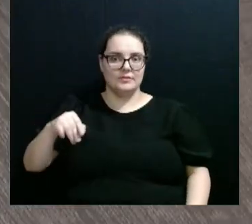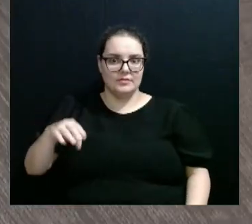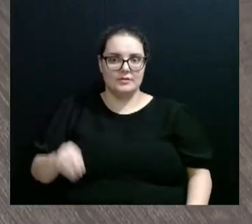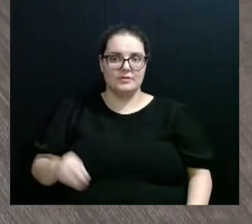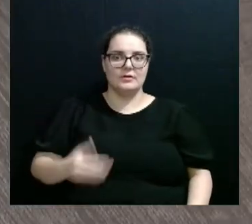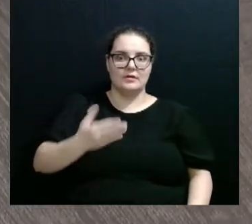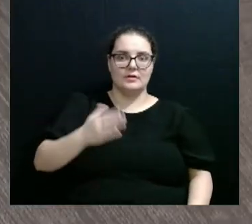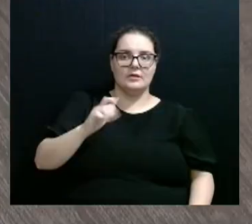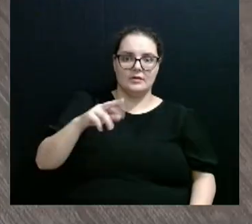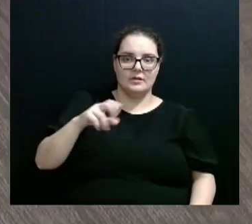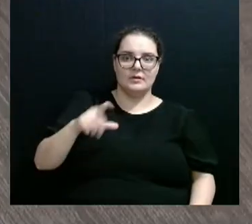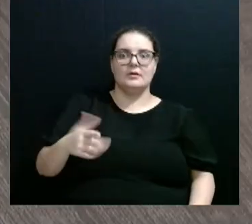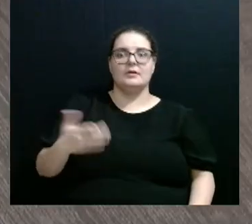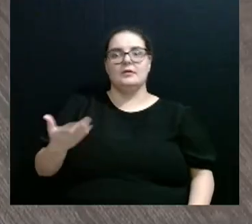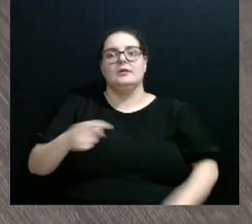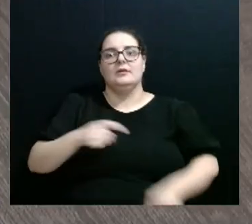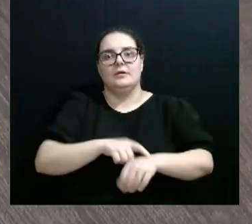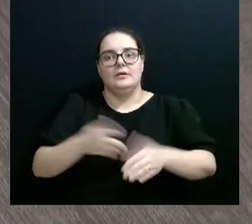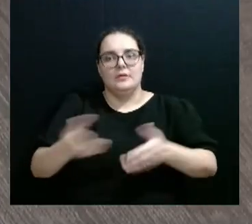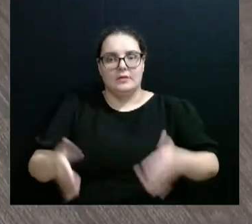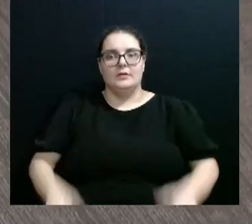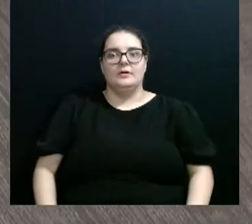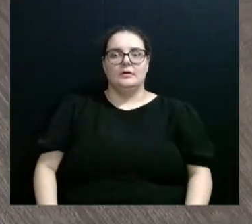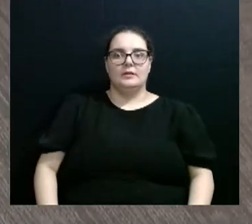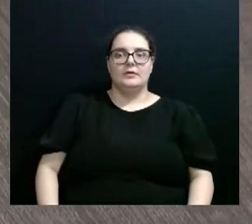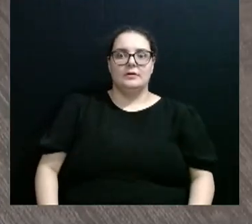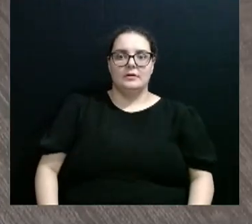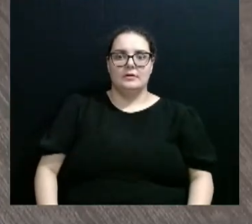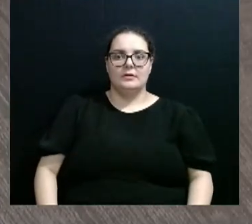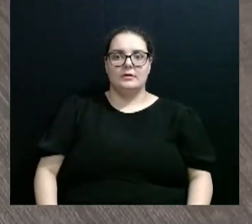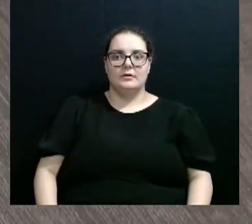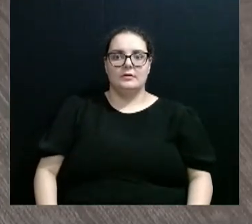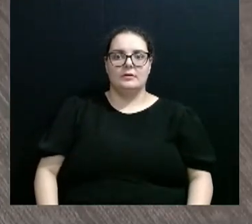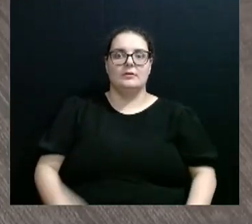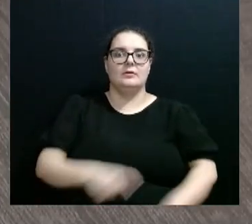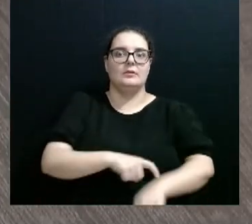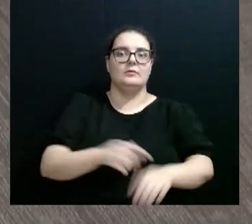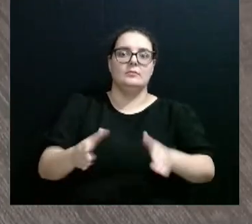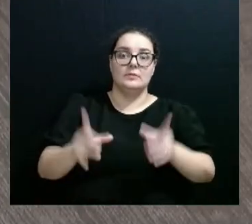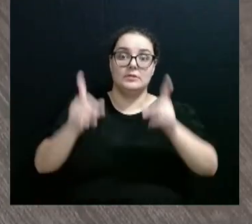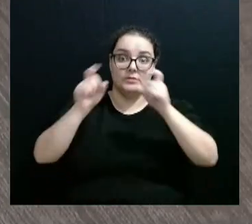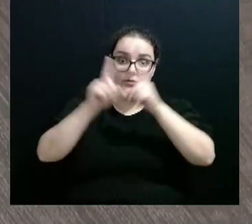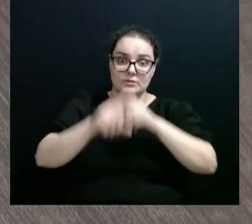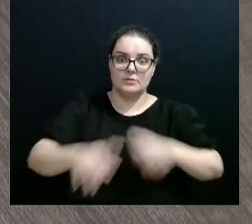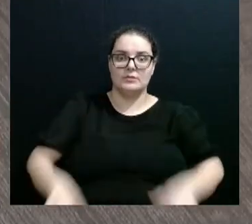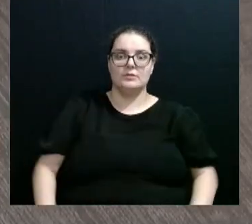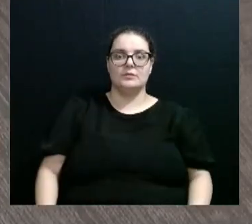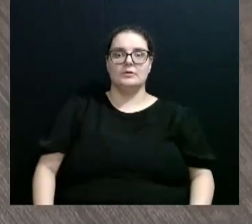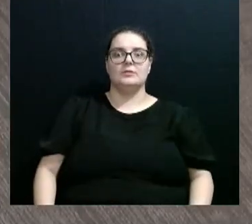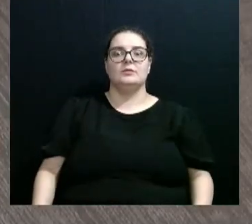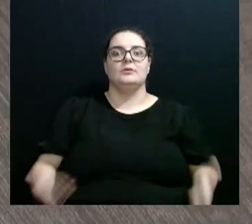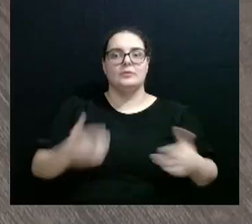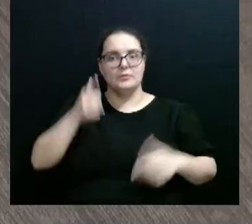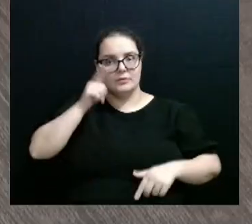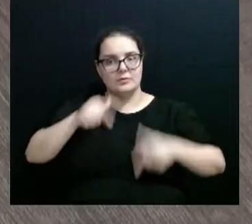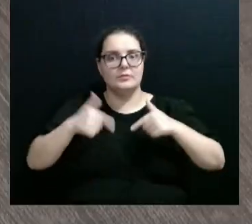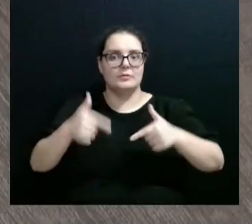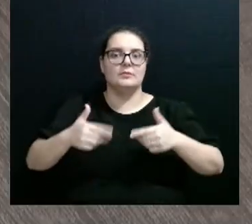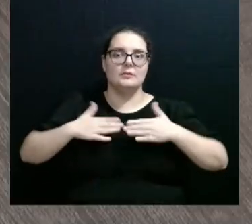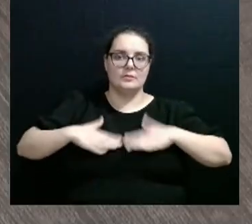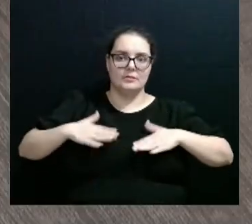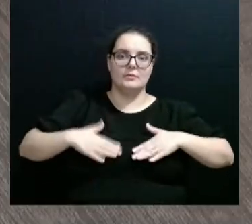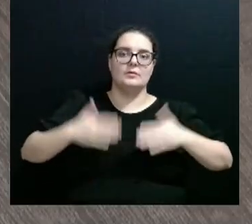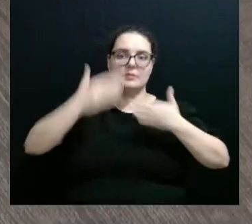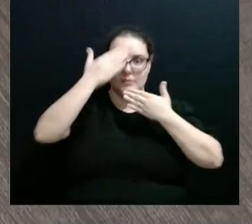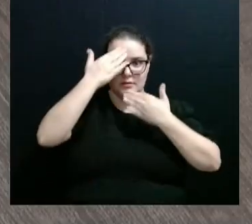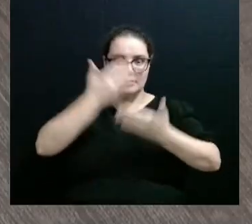que eu estava, que vocês conhecem mais, a situação delicada, e hoje eu estou conseguindo trabalhar com tranquilidade graças a vocês. Então, Maravilha. Muito